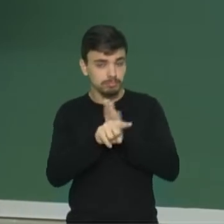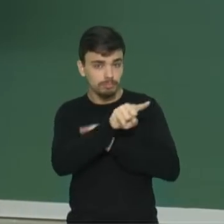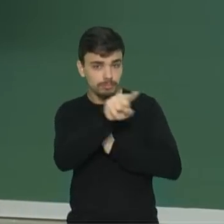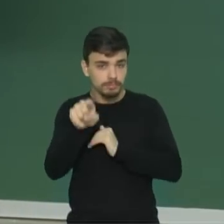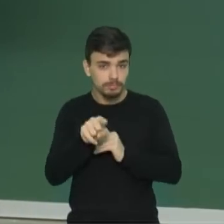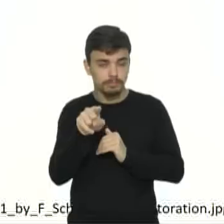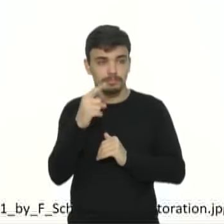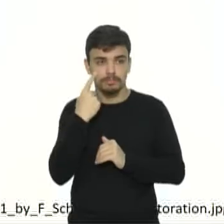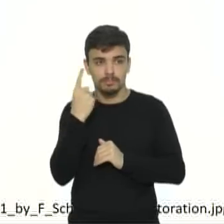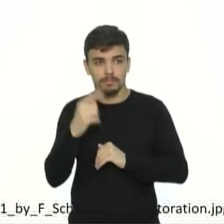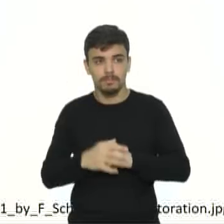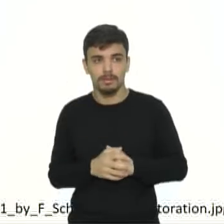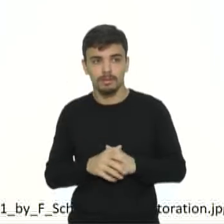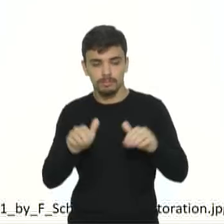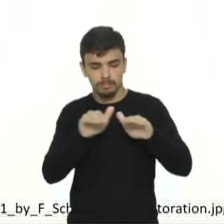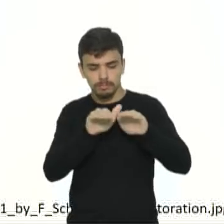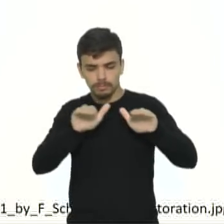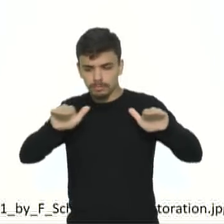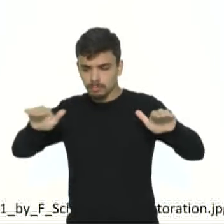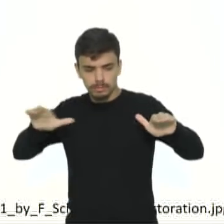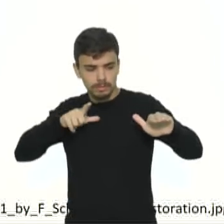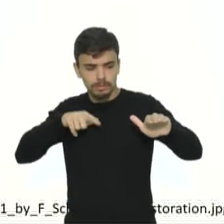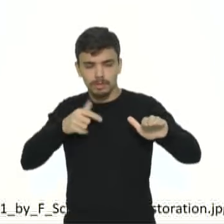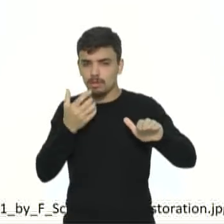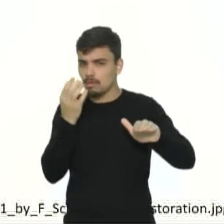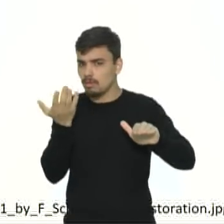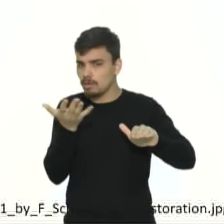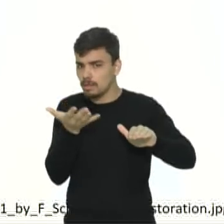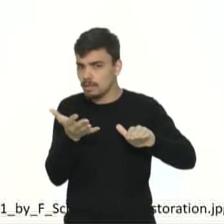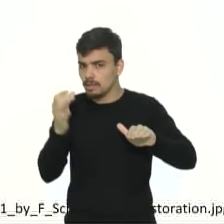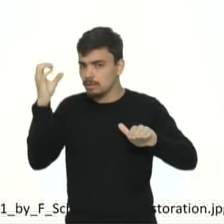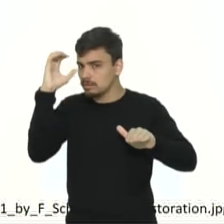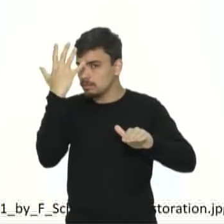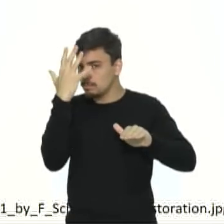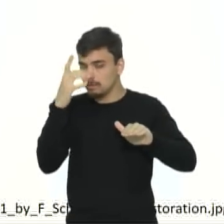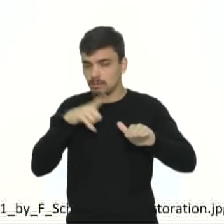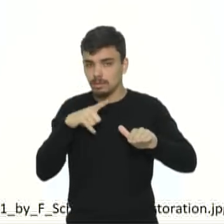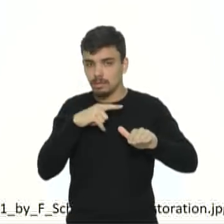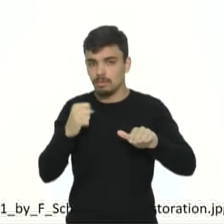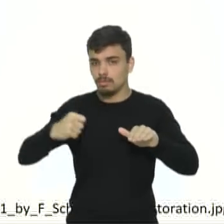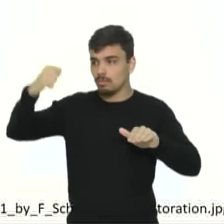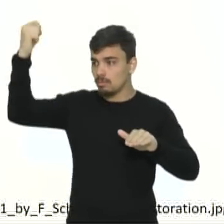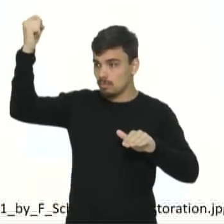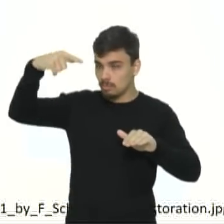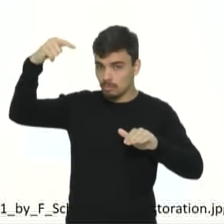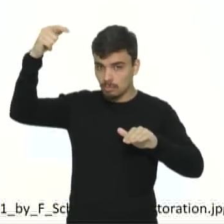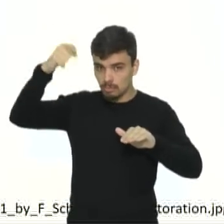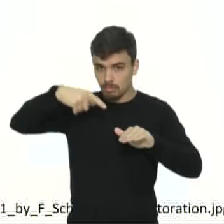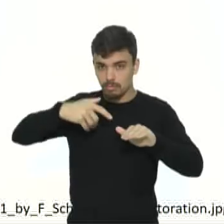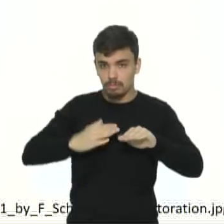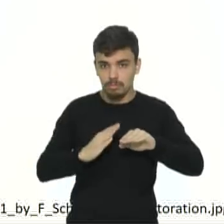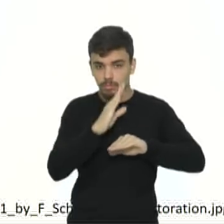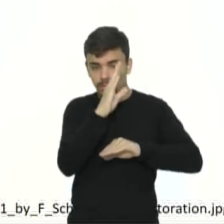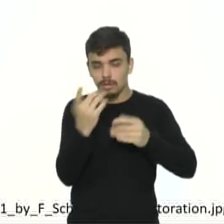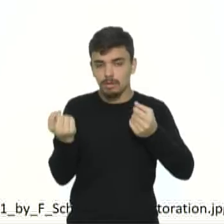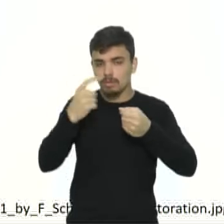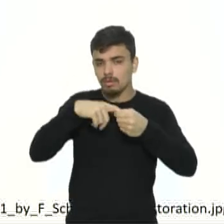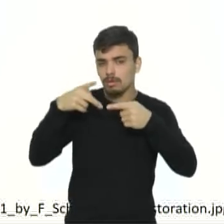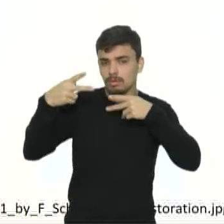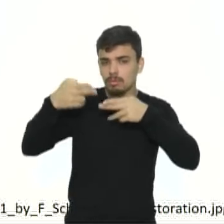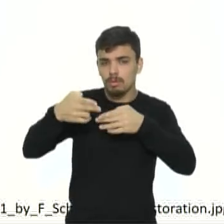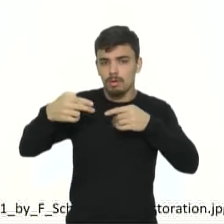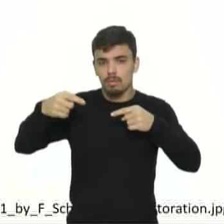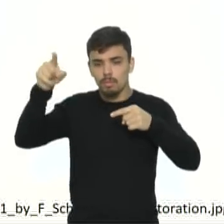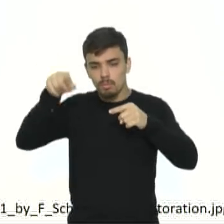Ao incidir sobre uma superfície espelhada, um raio de luz retorna com o mesmo ângulo com o qual incidiu.